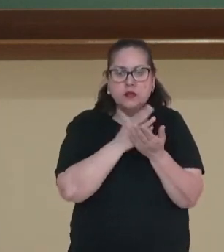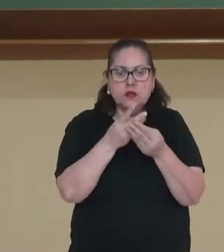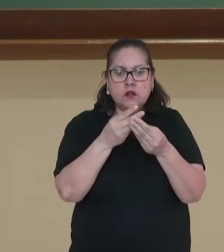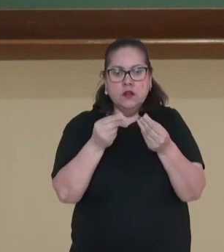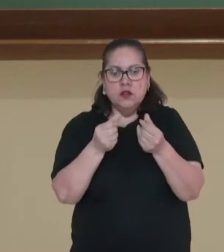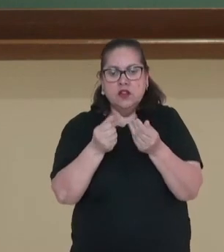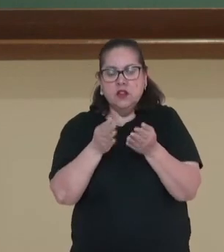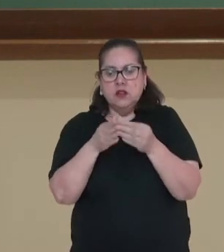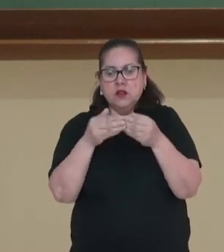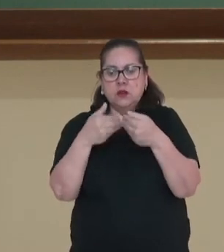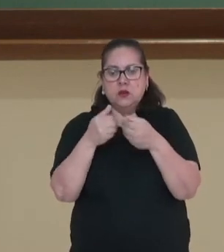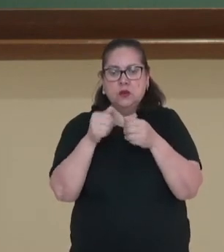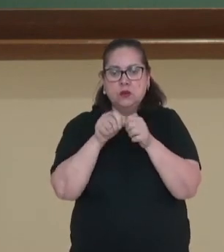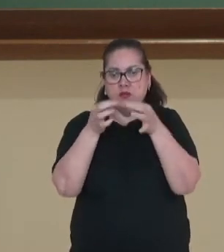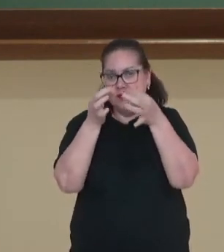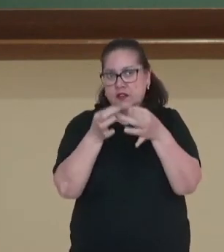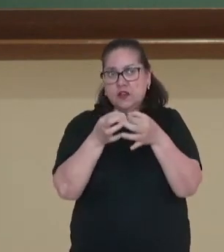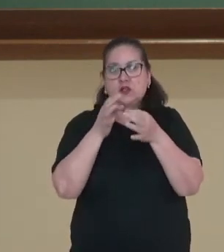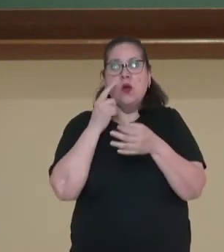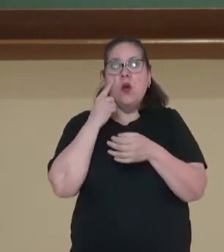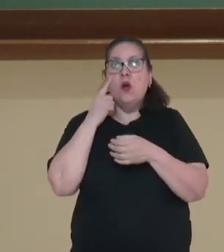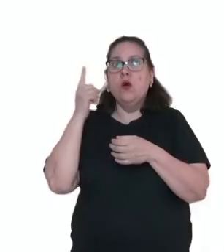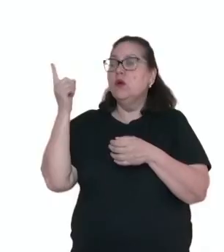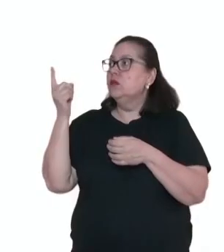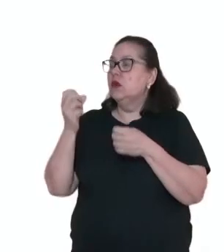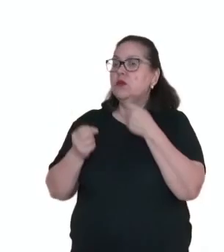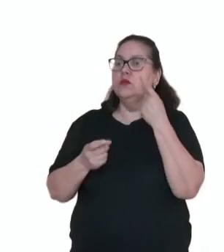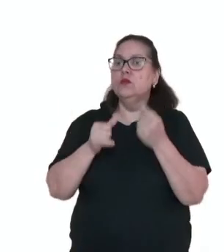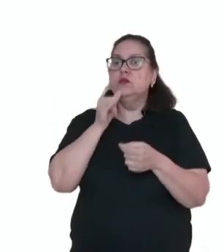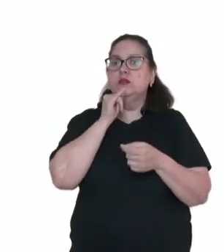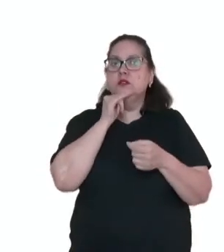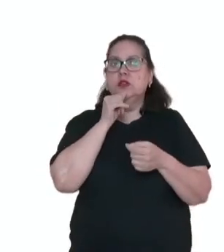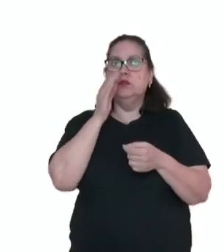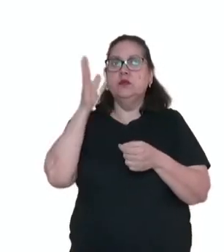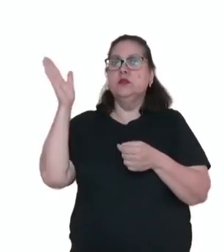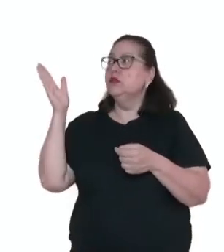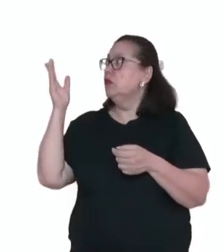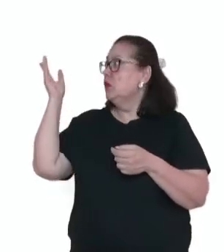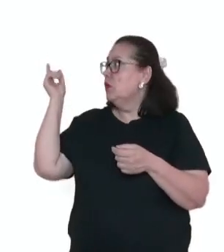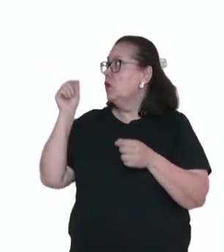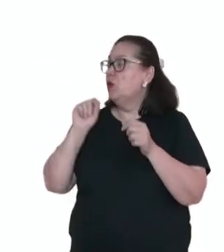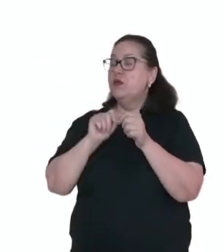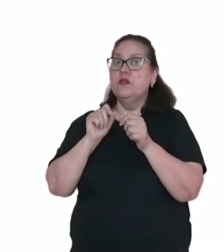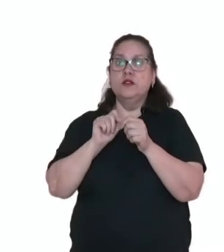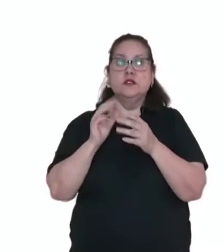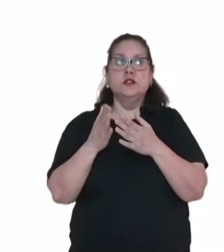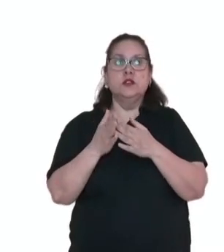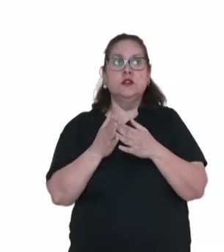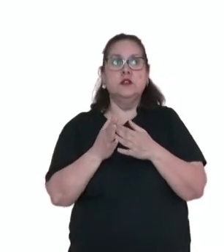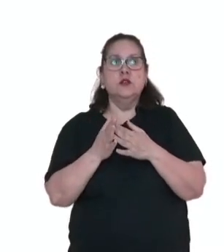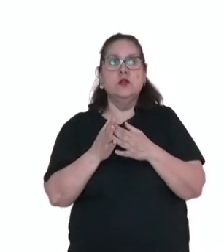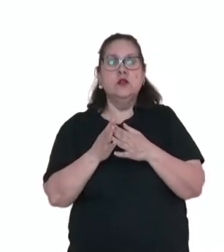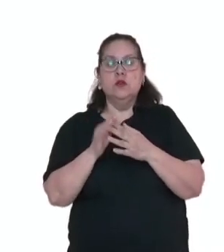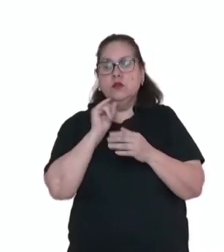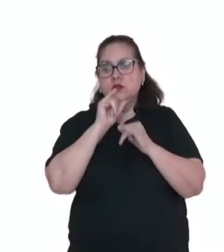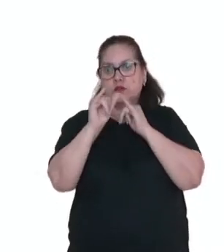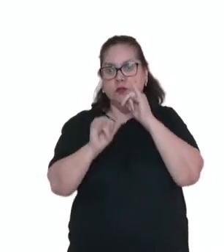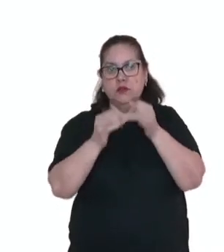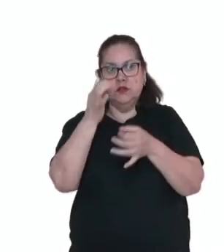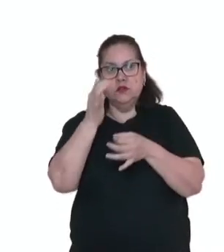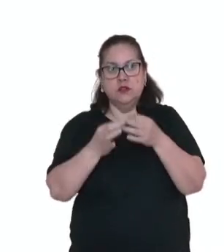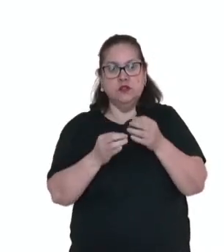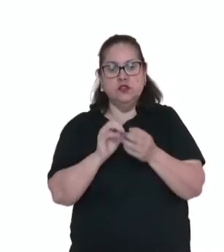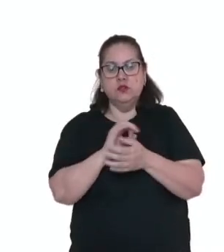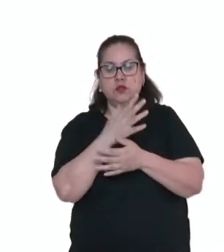fiquem dobradas, né, fiquem certinhas, olha aí, a gente tem alguns exemplos, né, de essicatas feitas, né, com as informações certinho